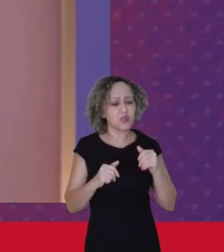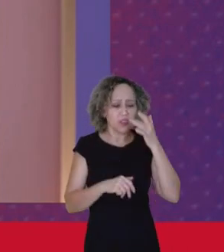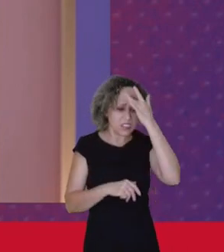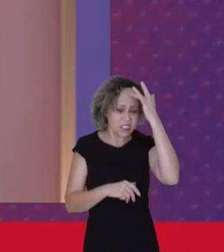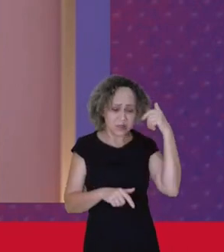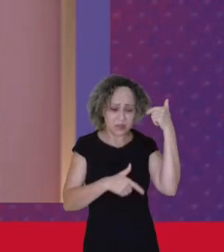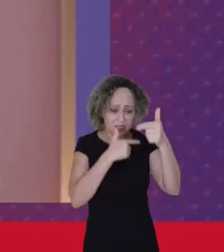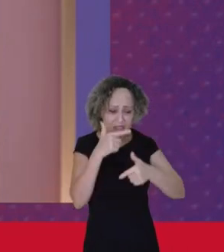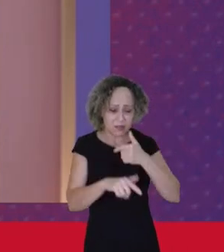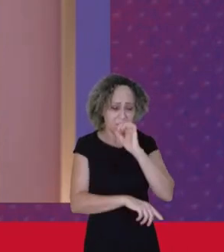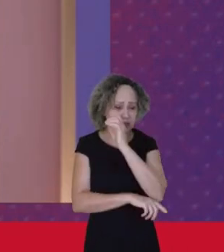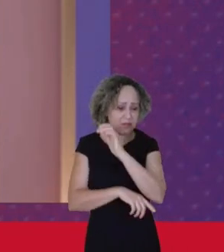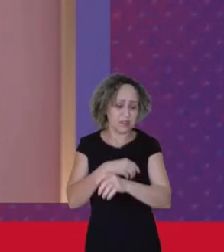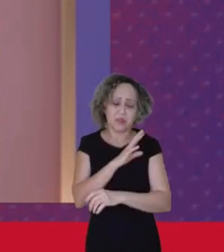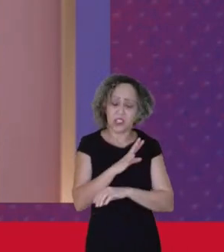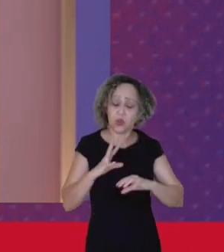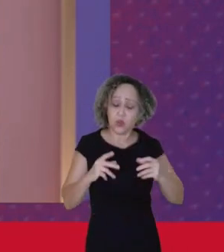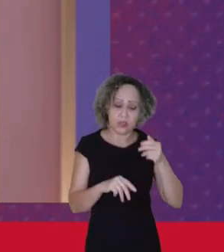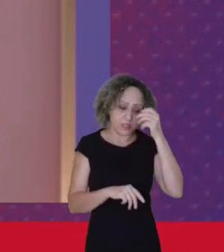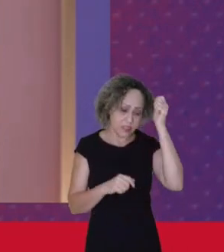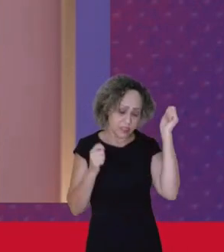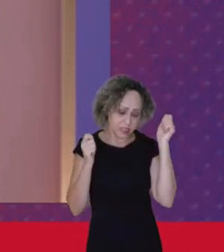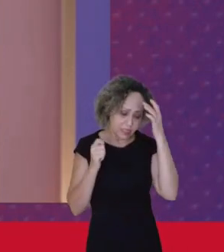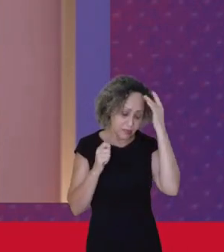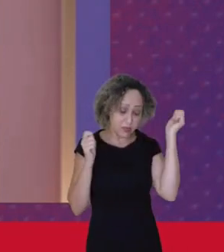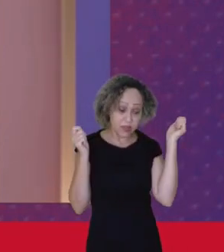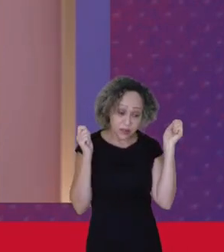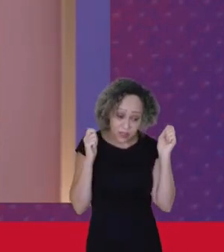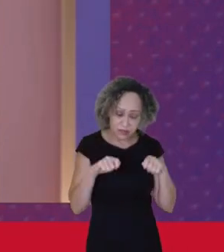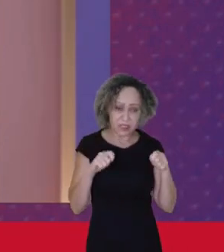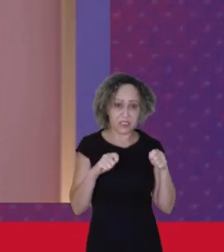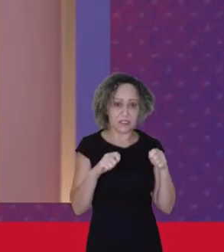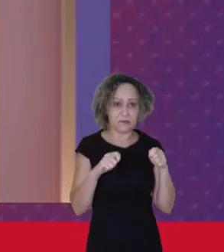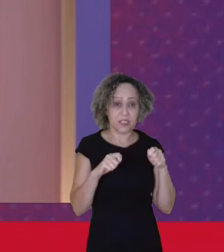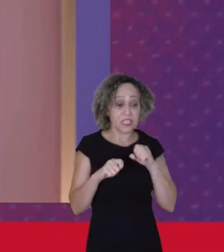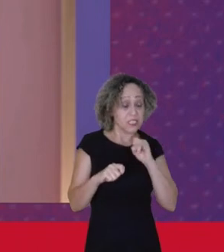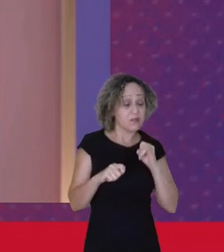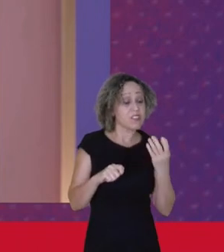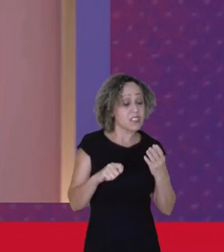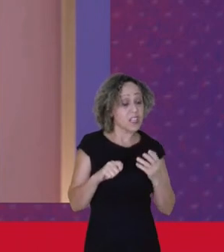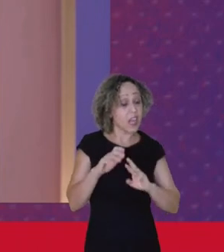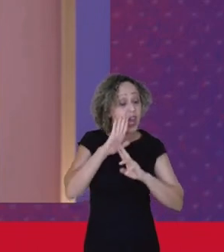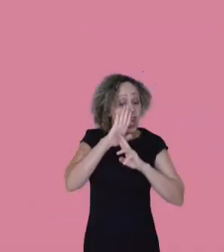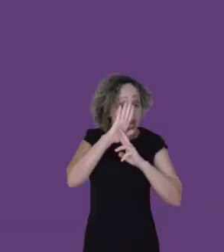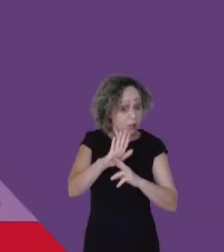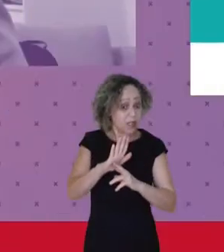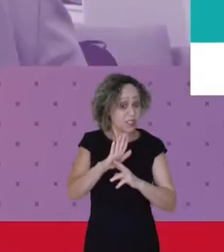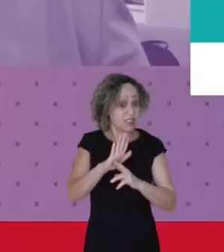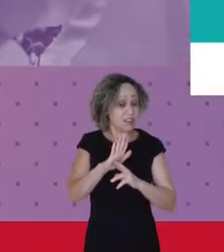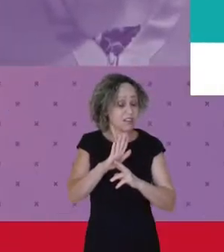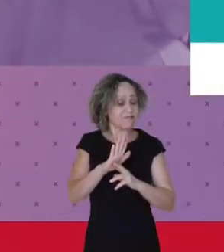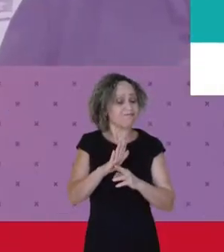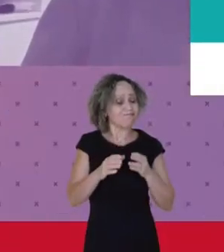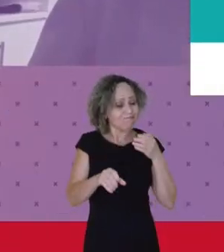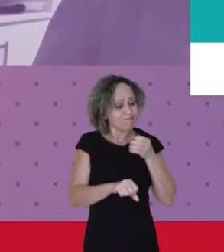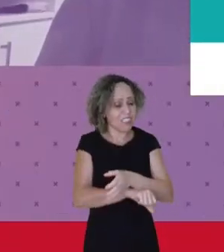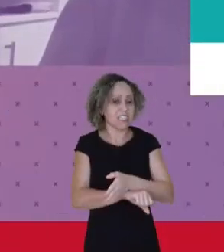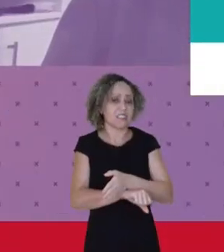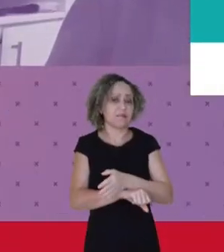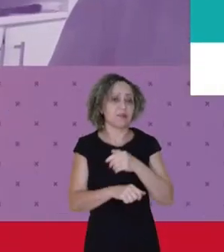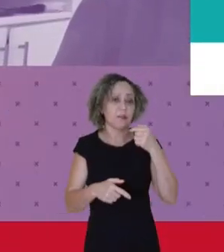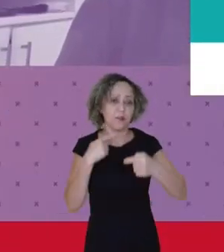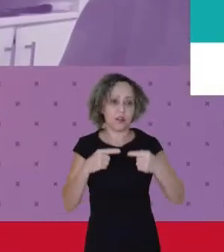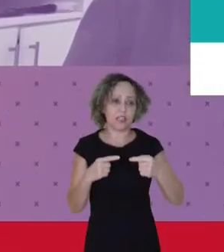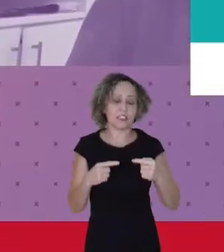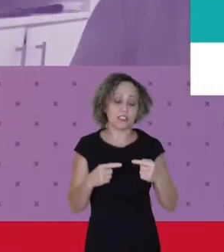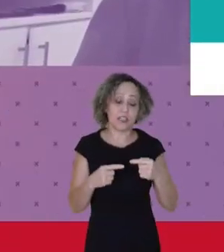você também quer se fazer representar, faça política. A política é a forma que nós temos de mudar o mundo. O TV Elas por Elas Formação